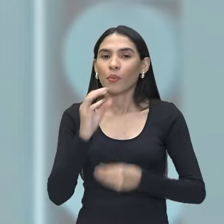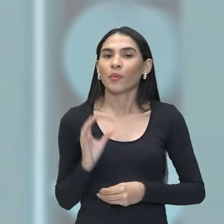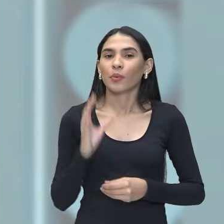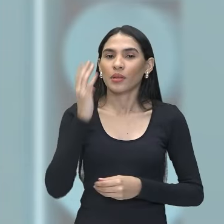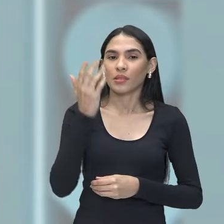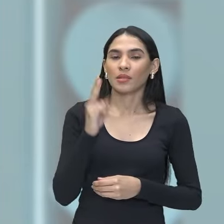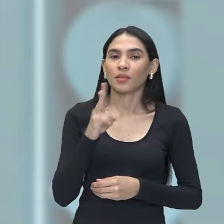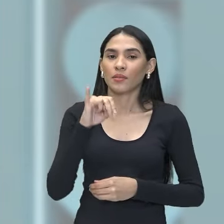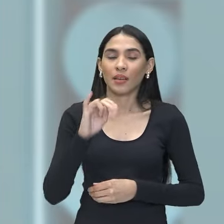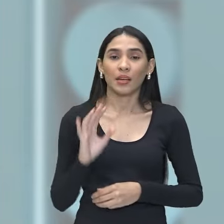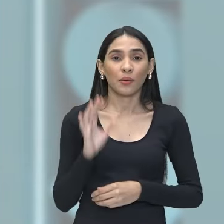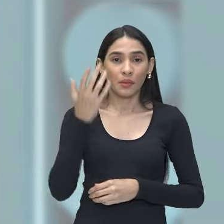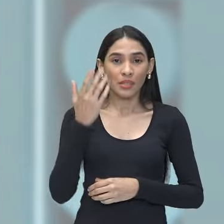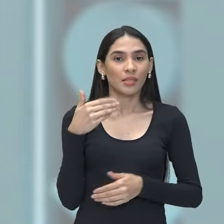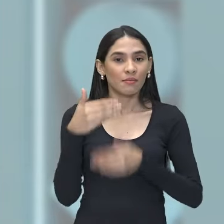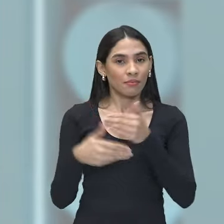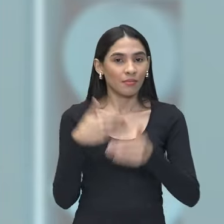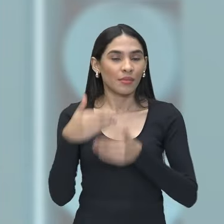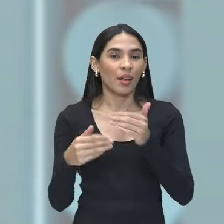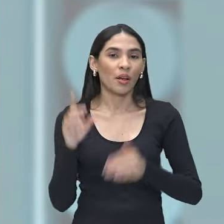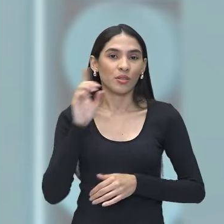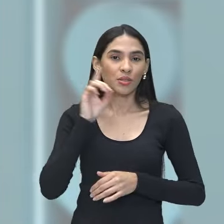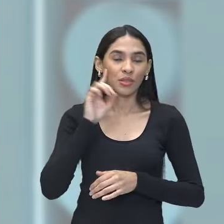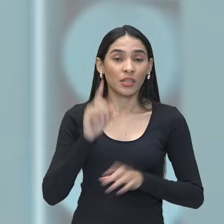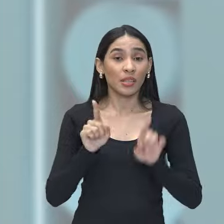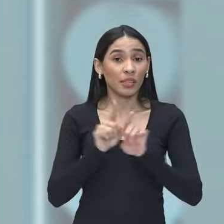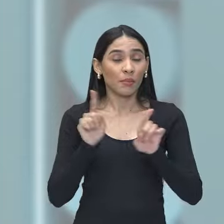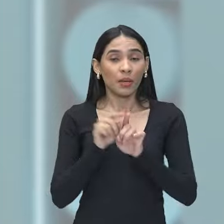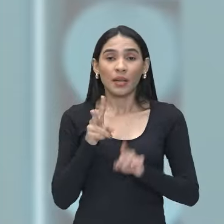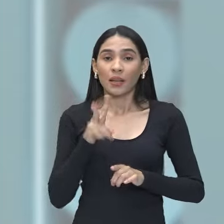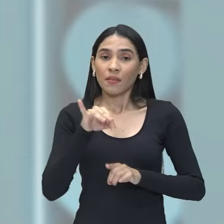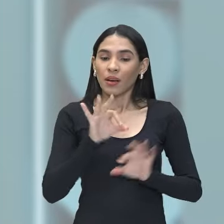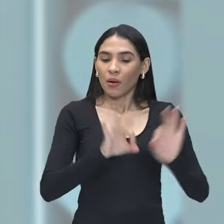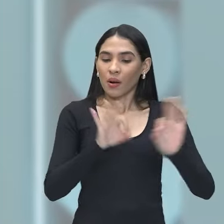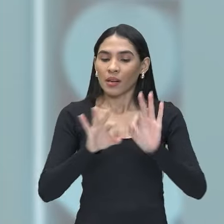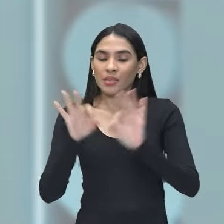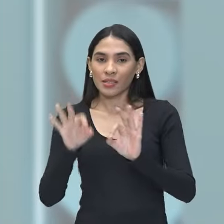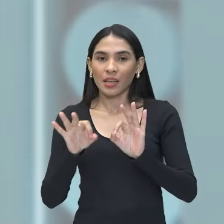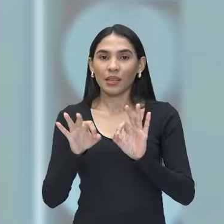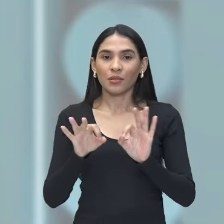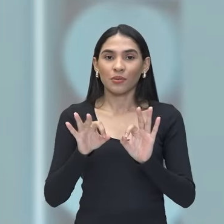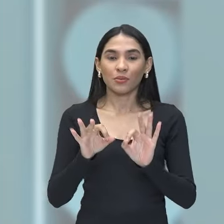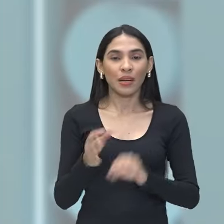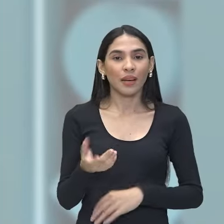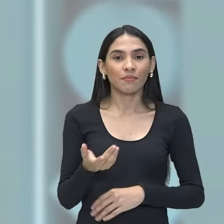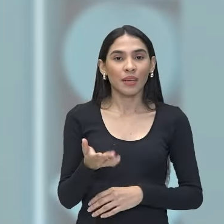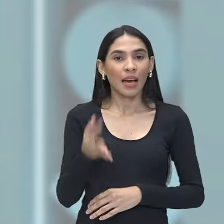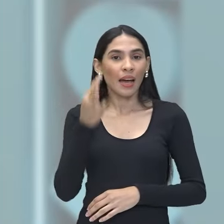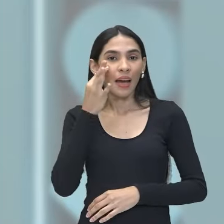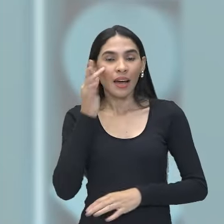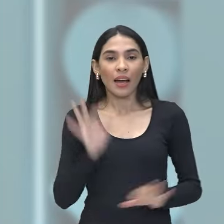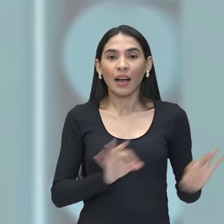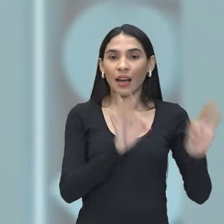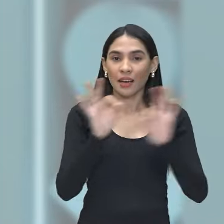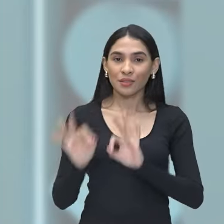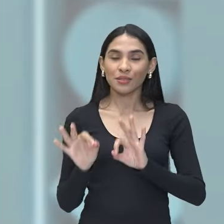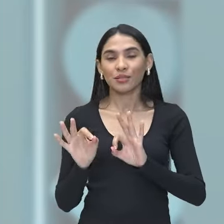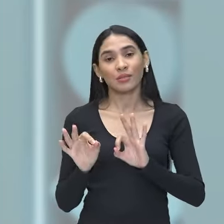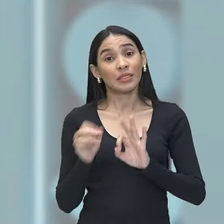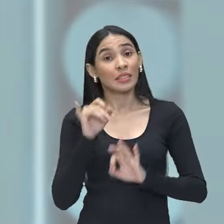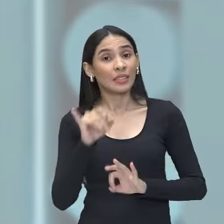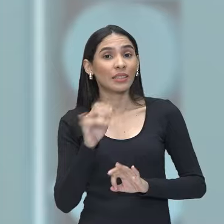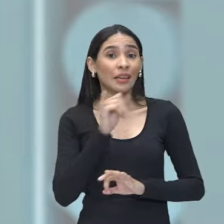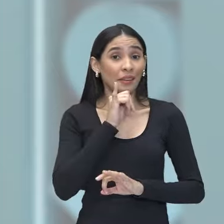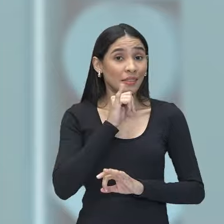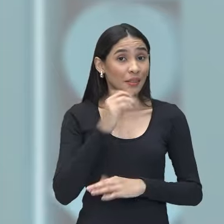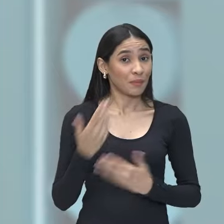acontecimentos acontecerão a cada dia e vai se programando para assistir a cada episódio e, se for o caso,